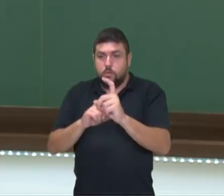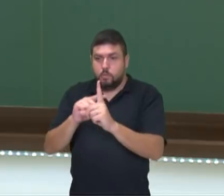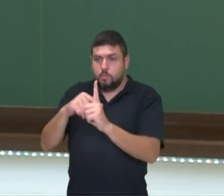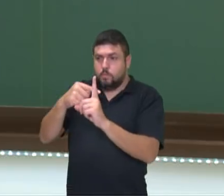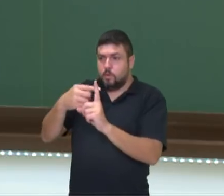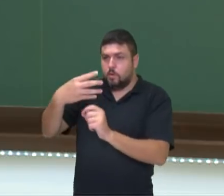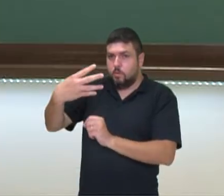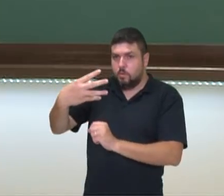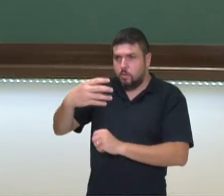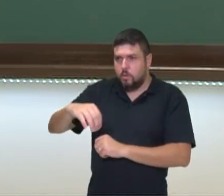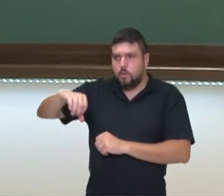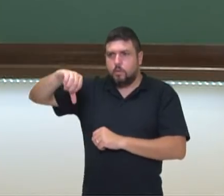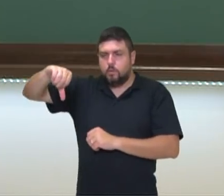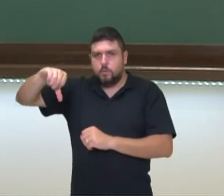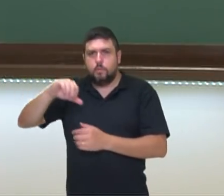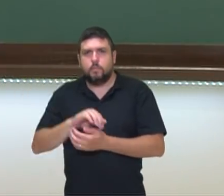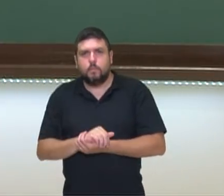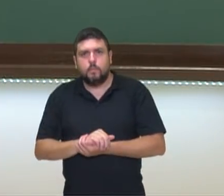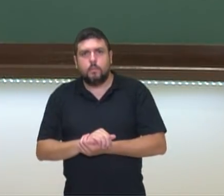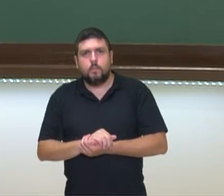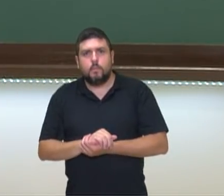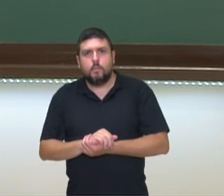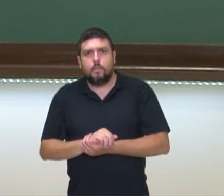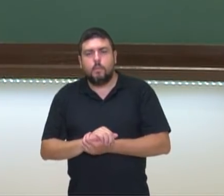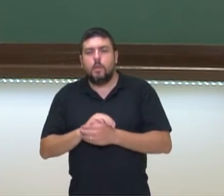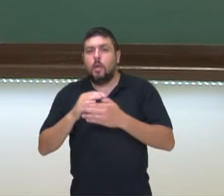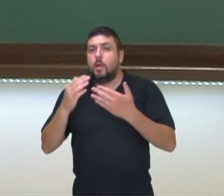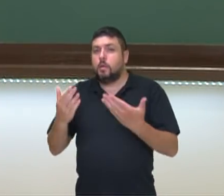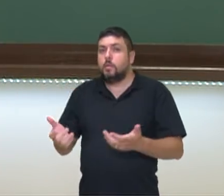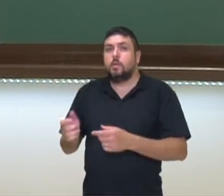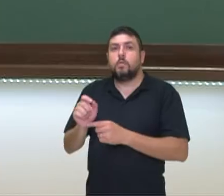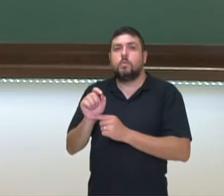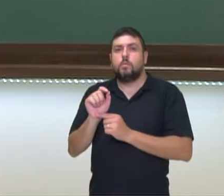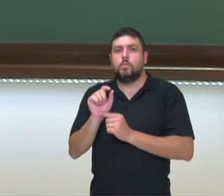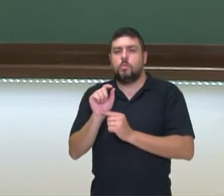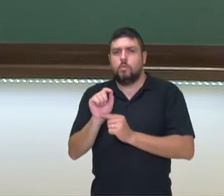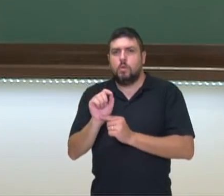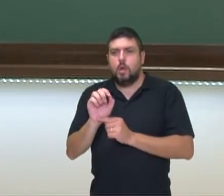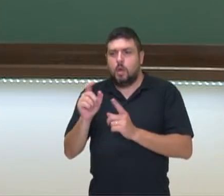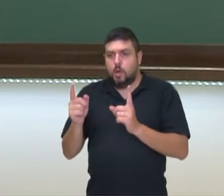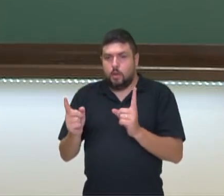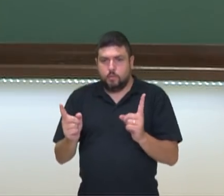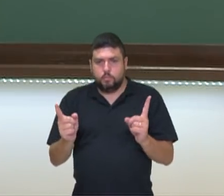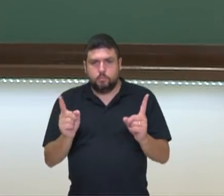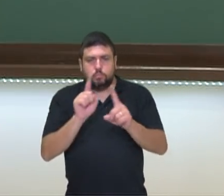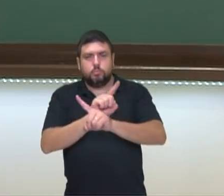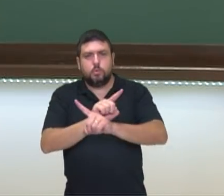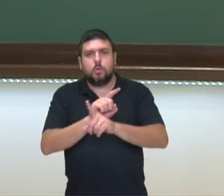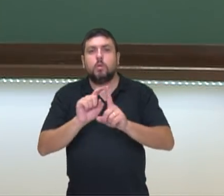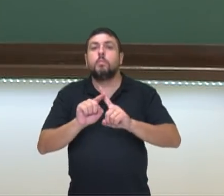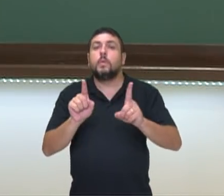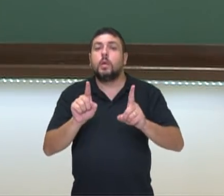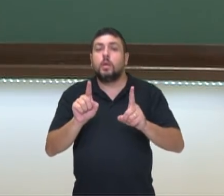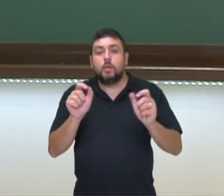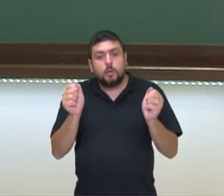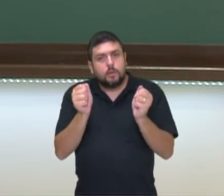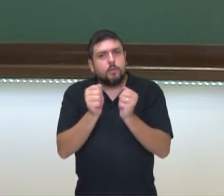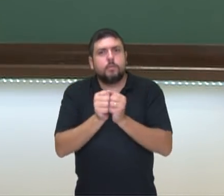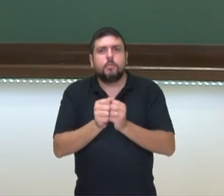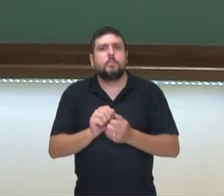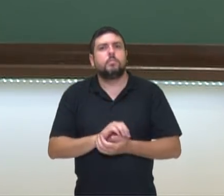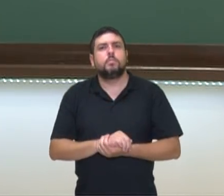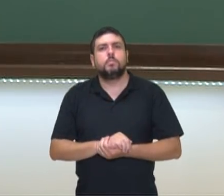relação fundamental. Elas se complementam, são operações que são inversas, porém que se complementam. Então, olha lá, se eu